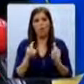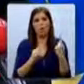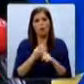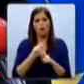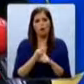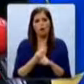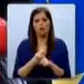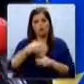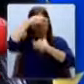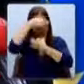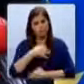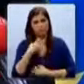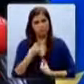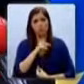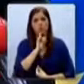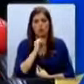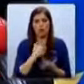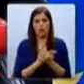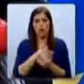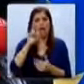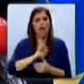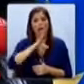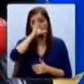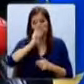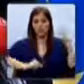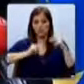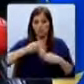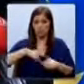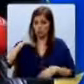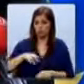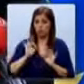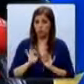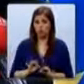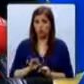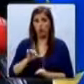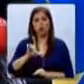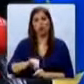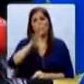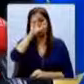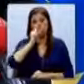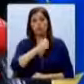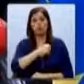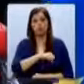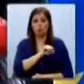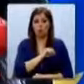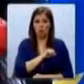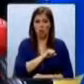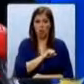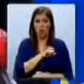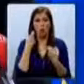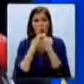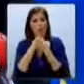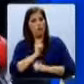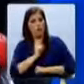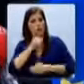manners. Now, the Portuguese finance minister and the Spanish finance minister are my colleagues in the